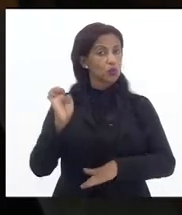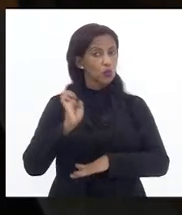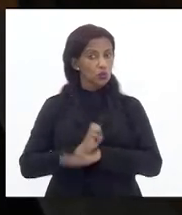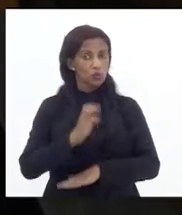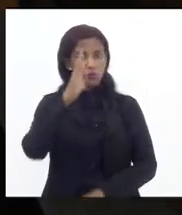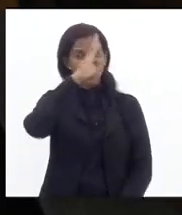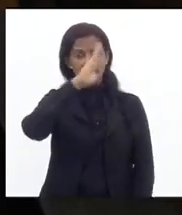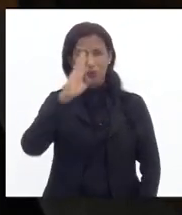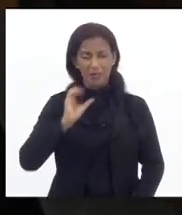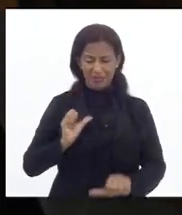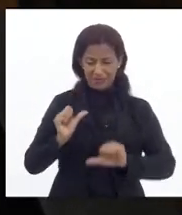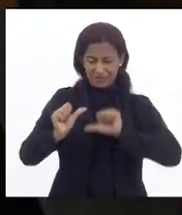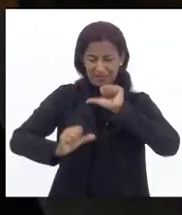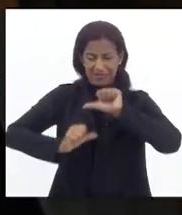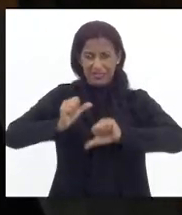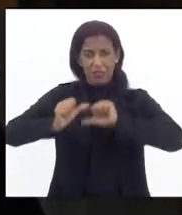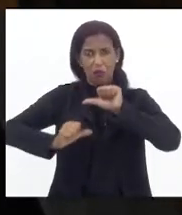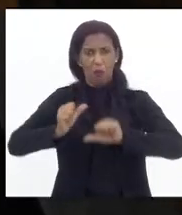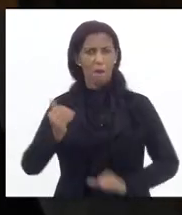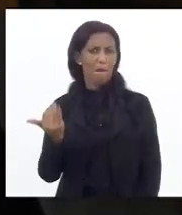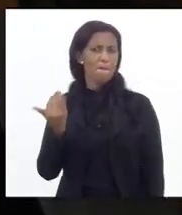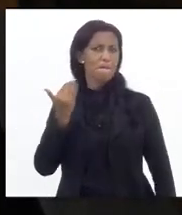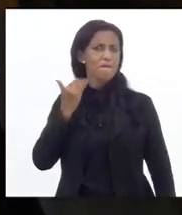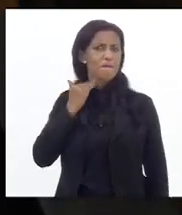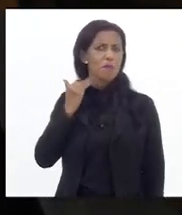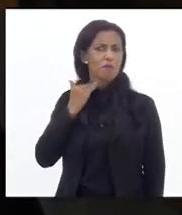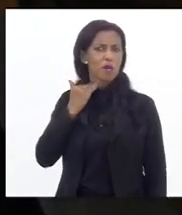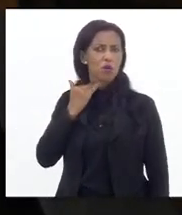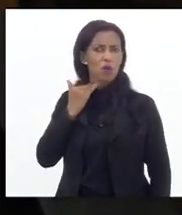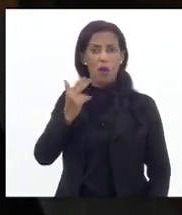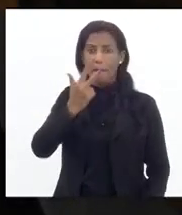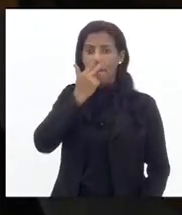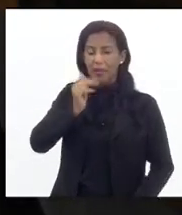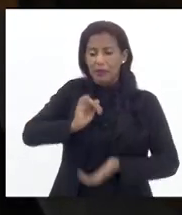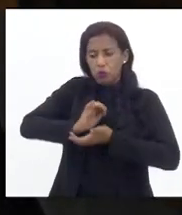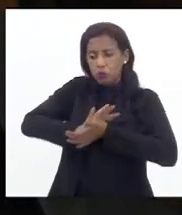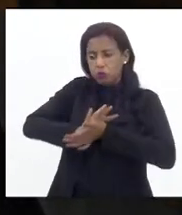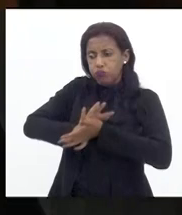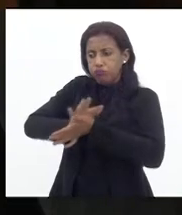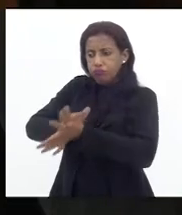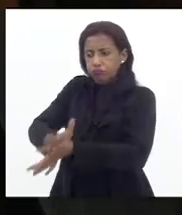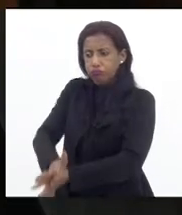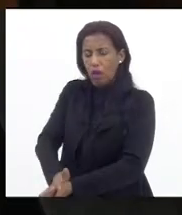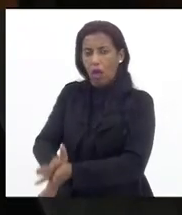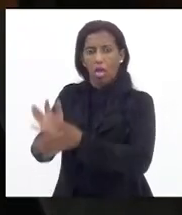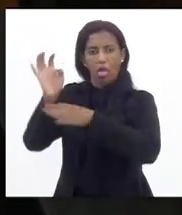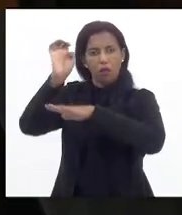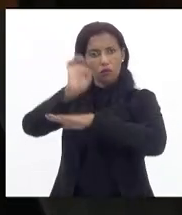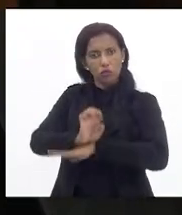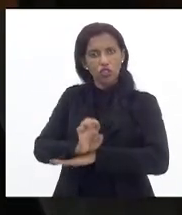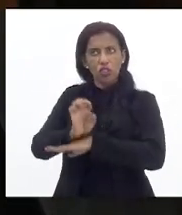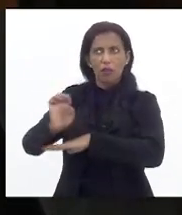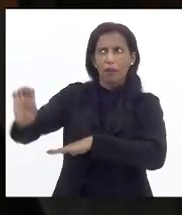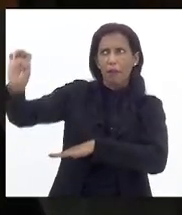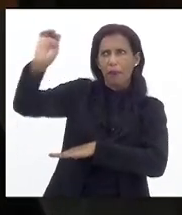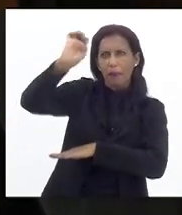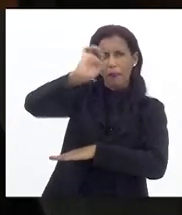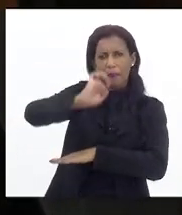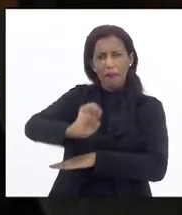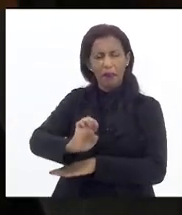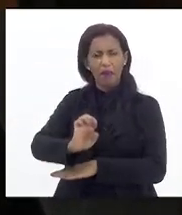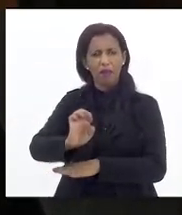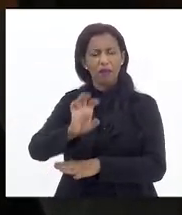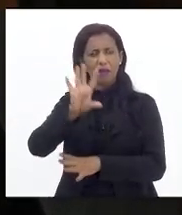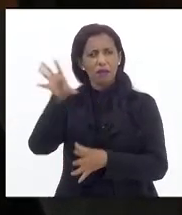estado brasileiro se transformou num banqueiro que oprime os estados nacionais que compõem a nossa